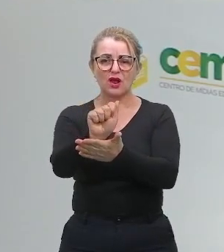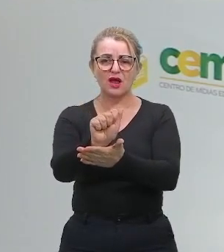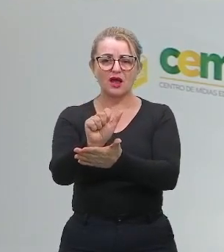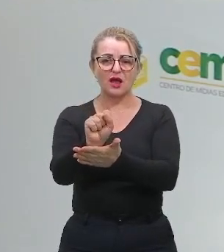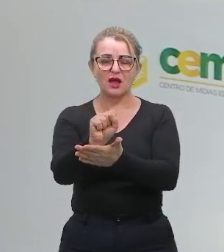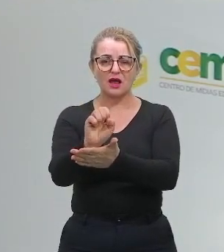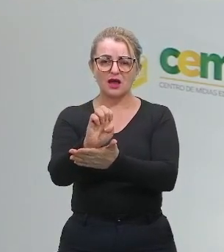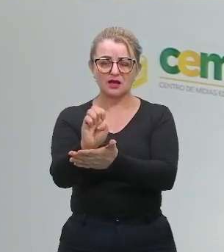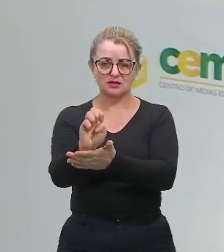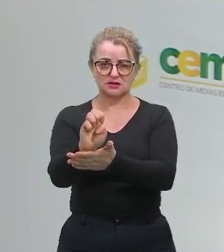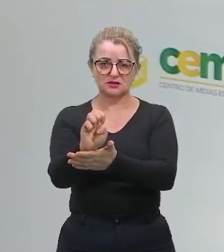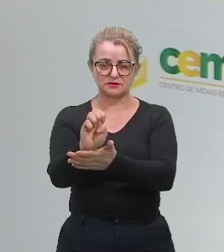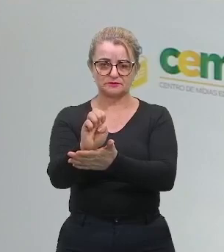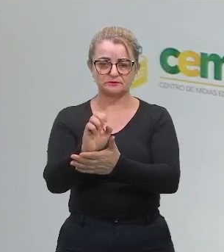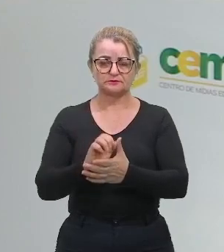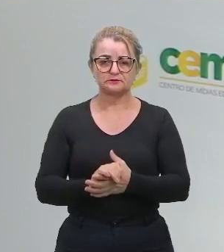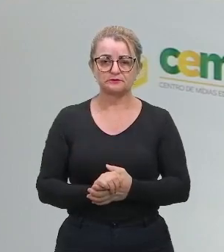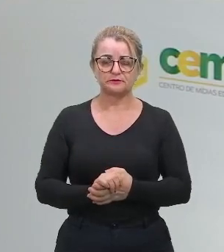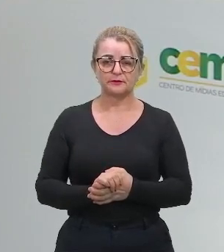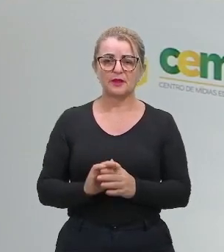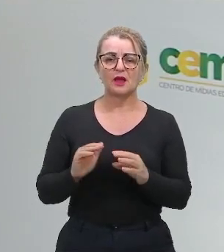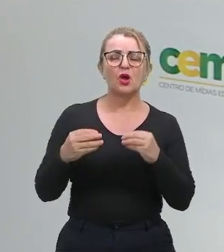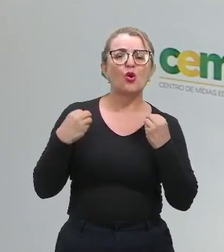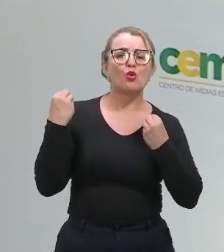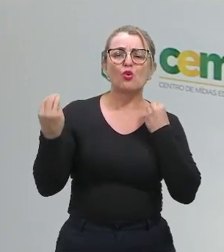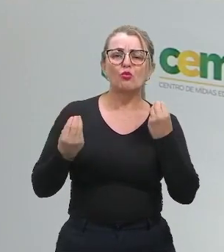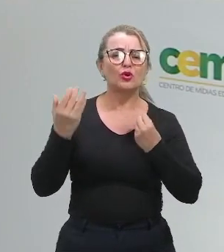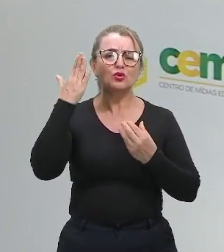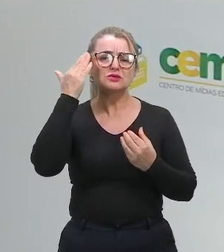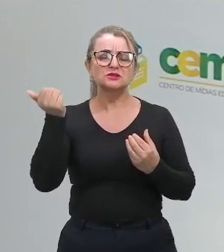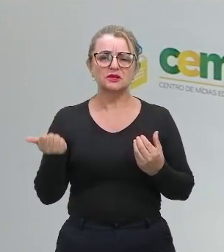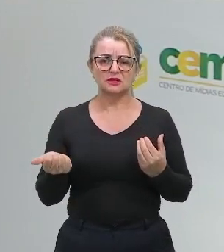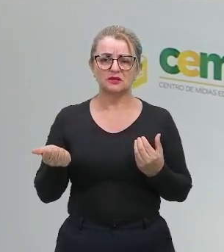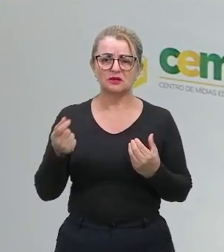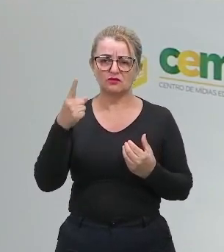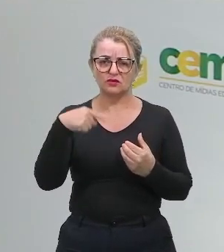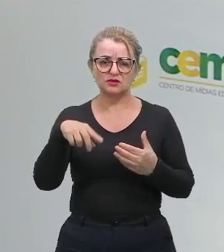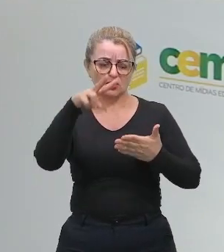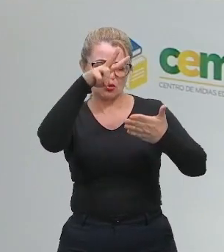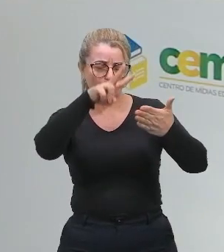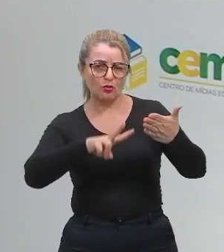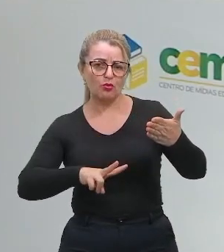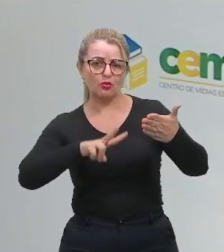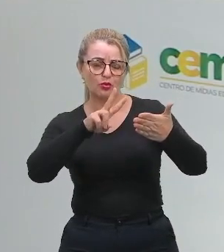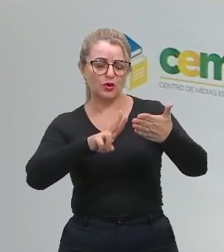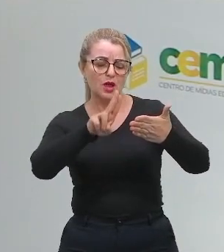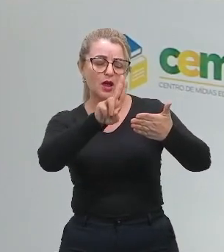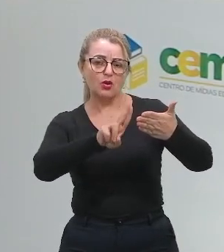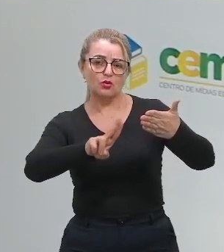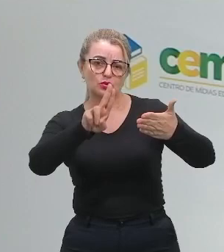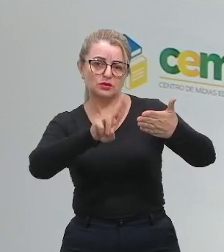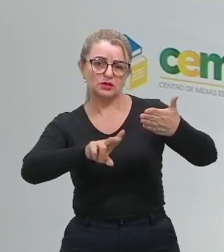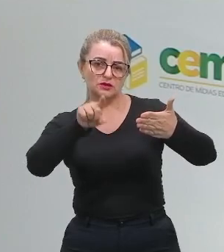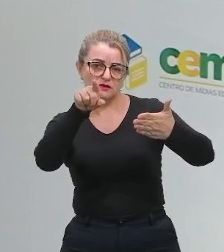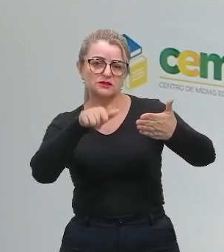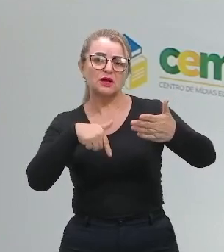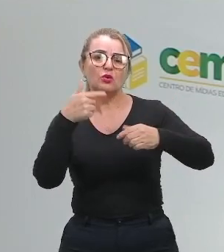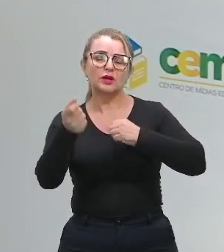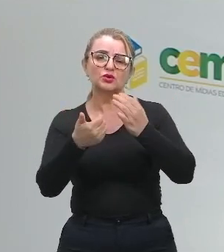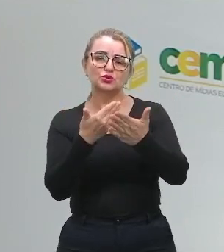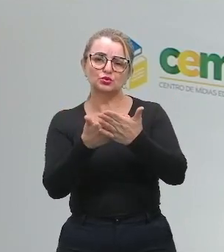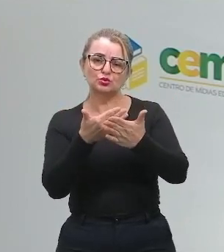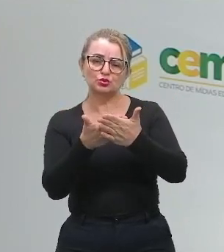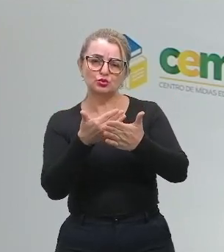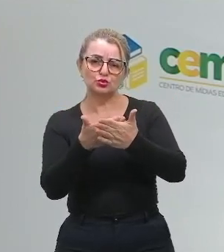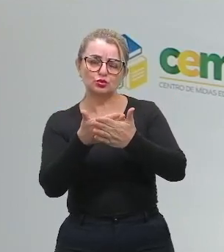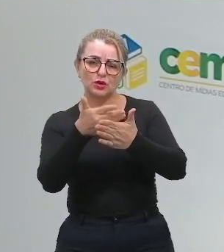de equação de Clapeyron. Como é que eu sei isso? Você tem que observar as unidades que você está trabalhando. Lá está